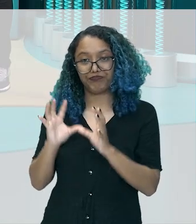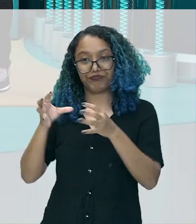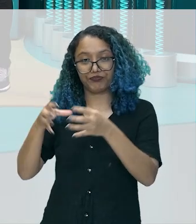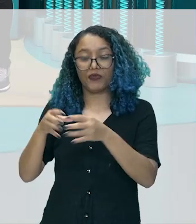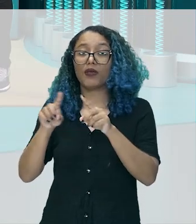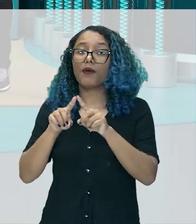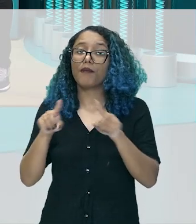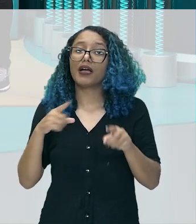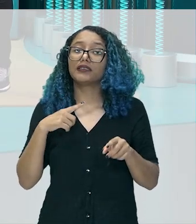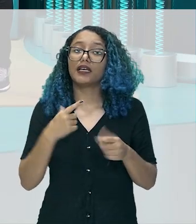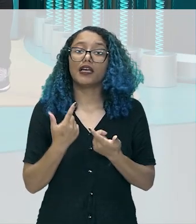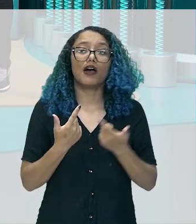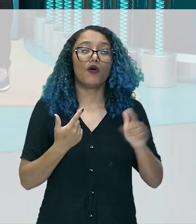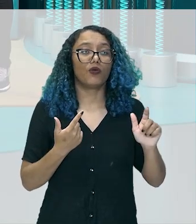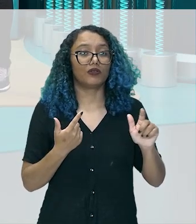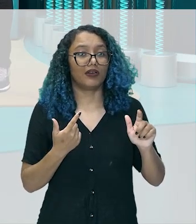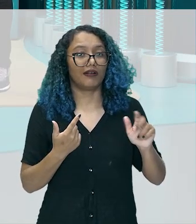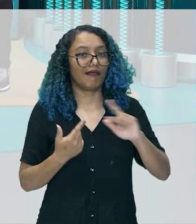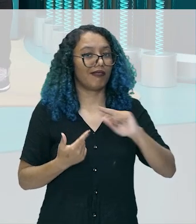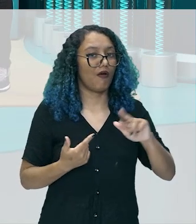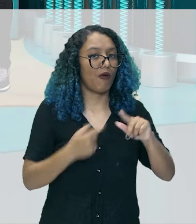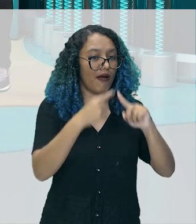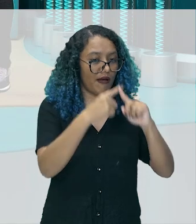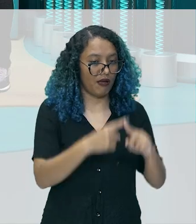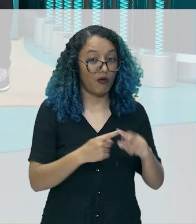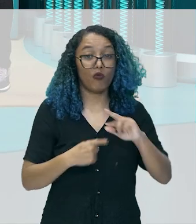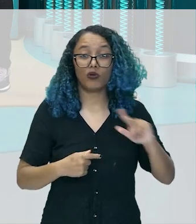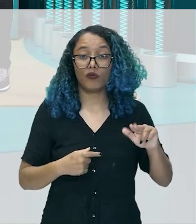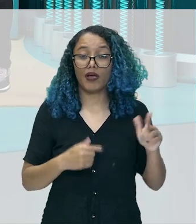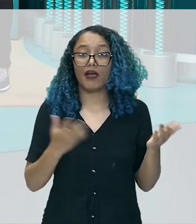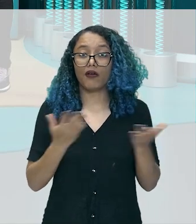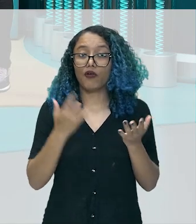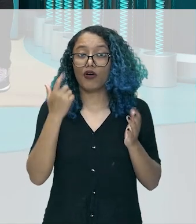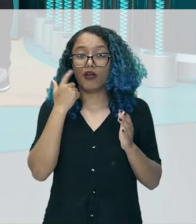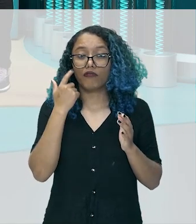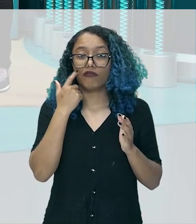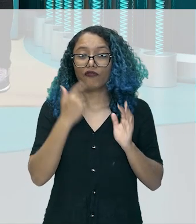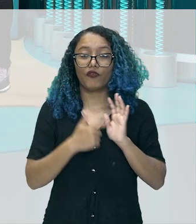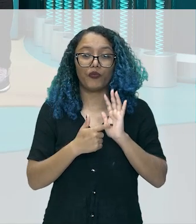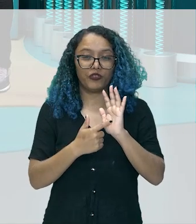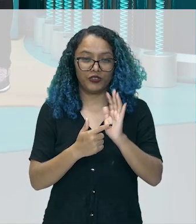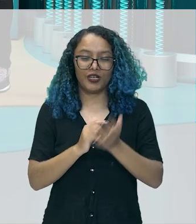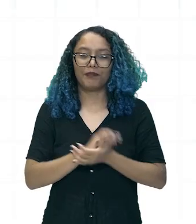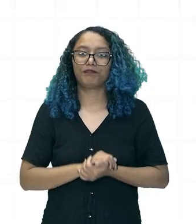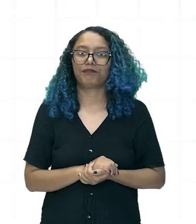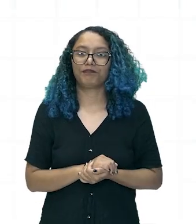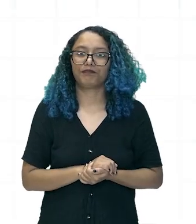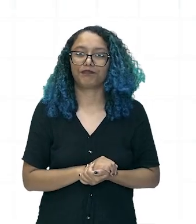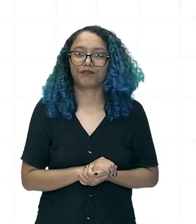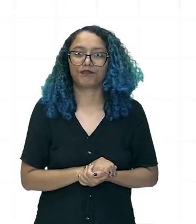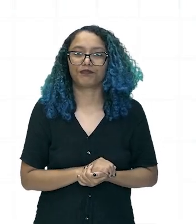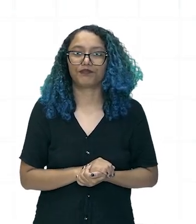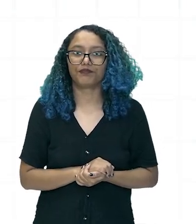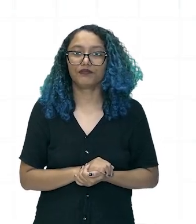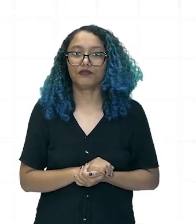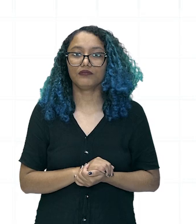flexibilidade, principalmente, do equilíbrio, junto com a suavidade, né, dessas atletas, dessas